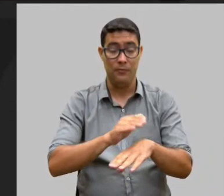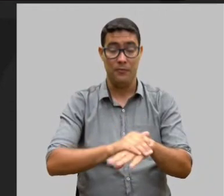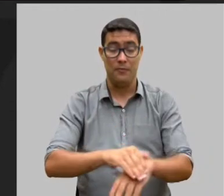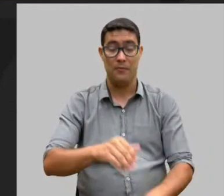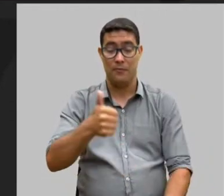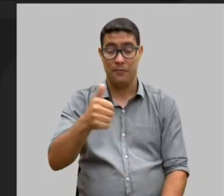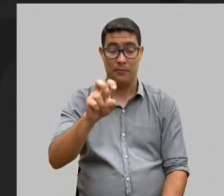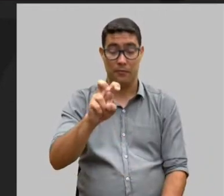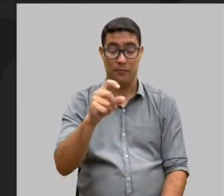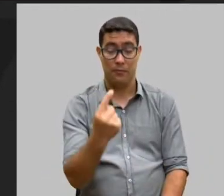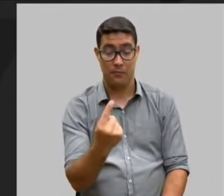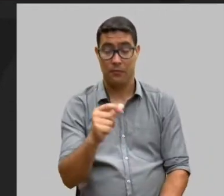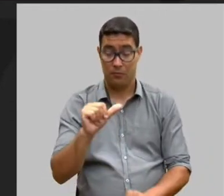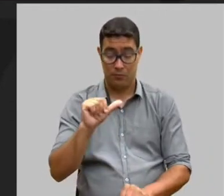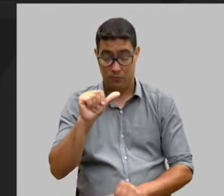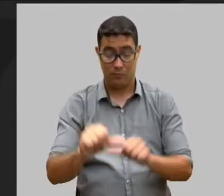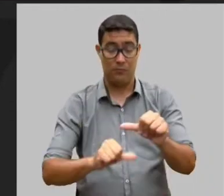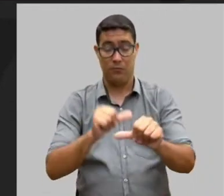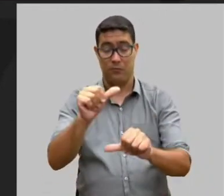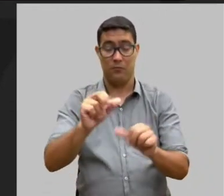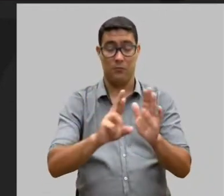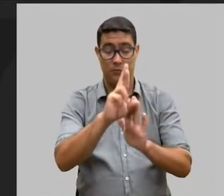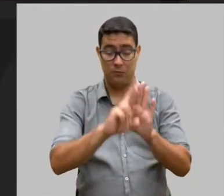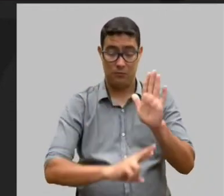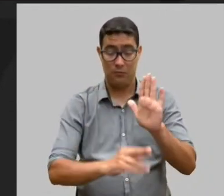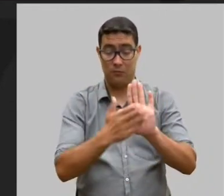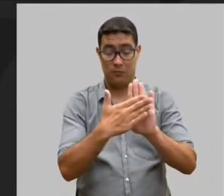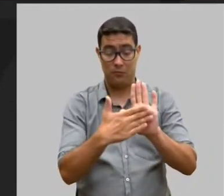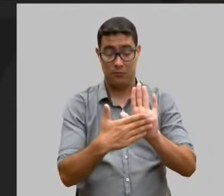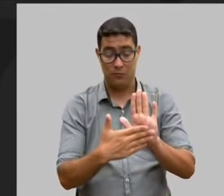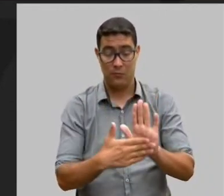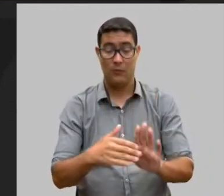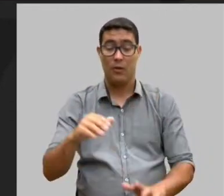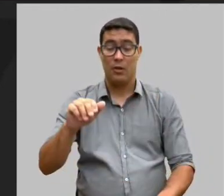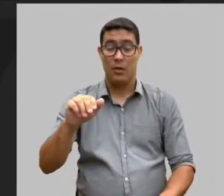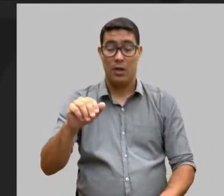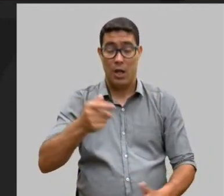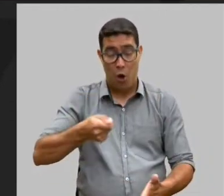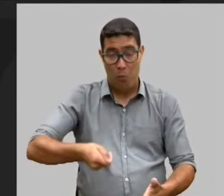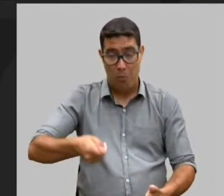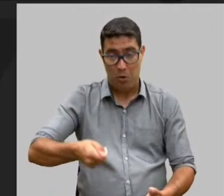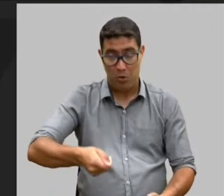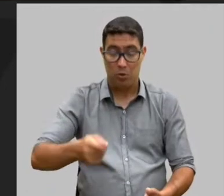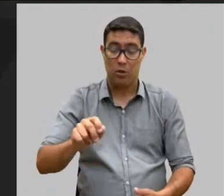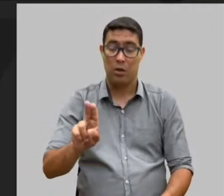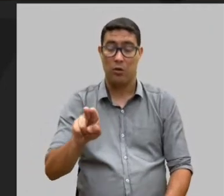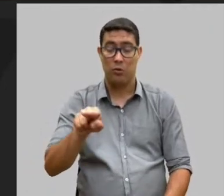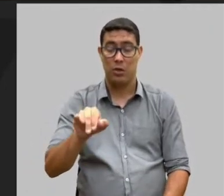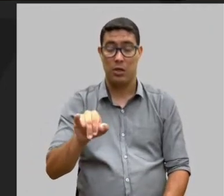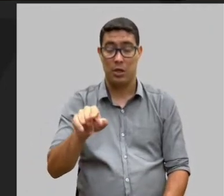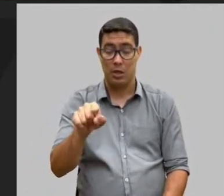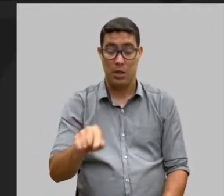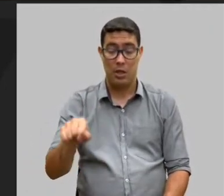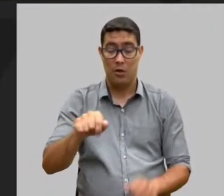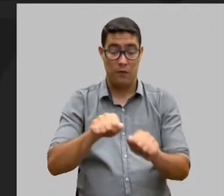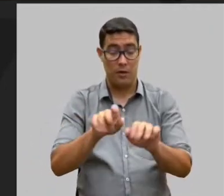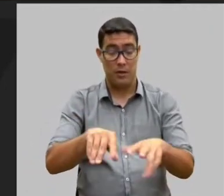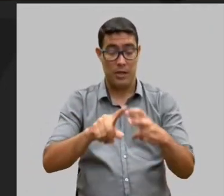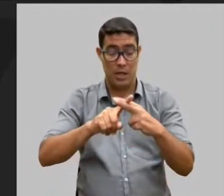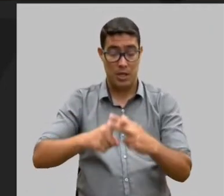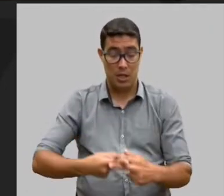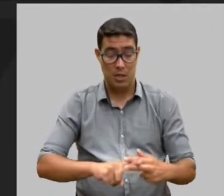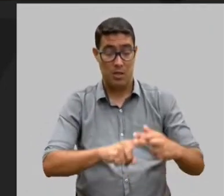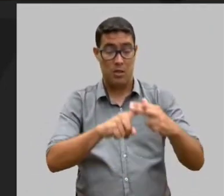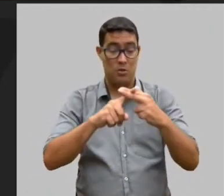151 que mudou a redação e colocou adotará praticamente obrigou então obrigou a união a fazer esse ajuste de tal maneira